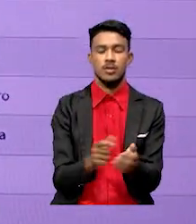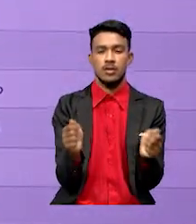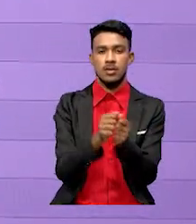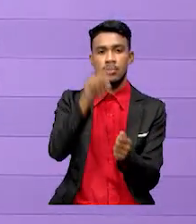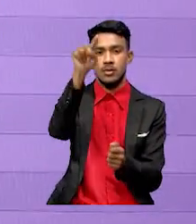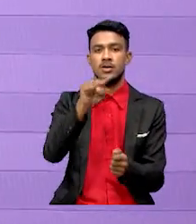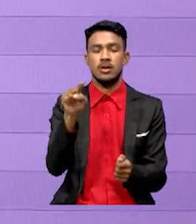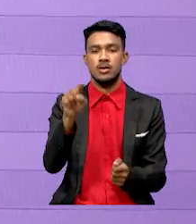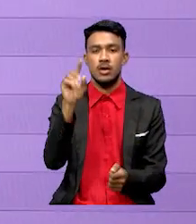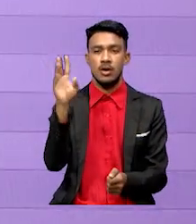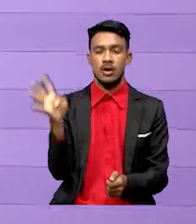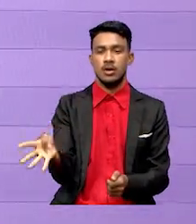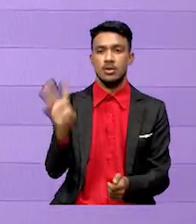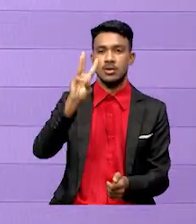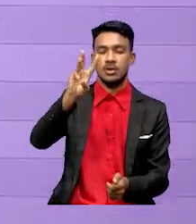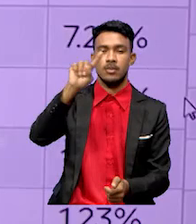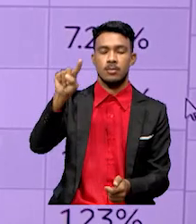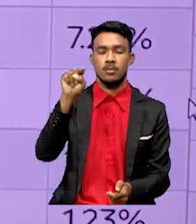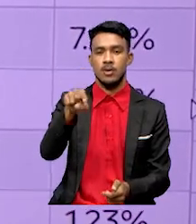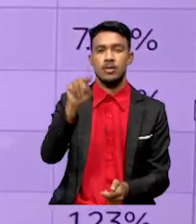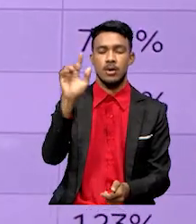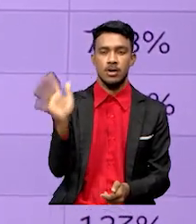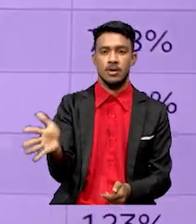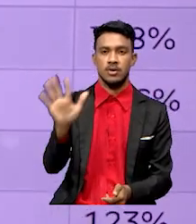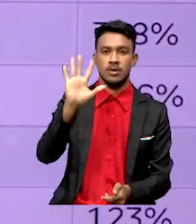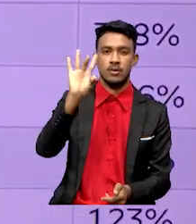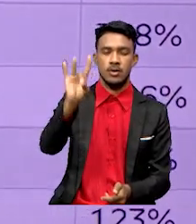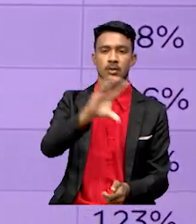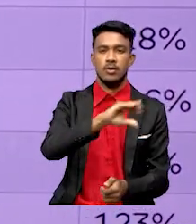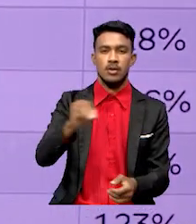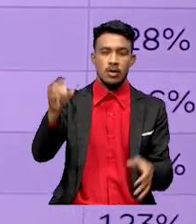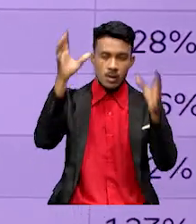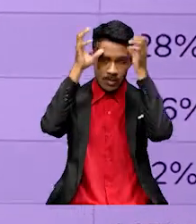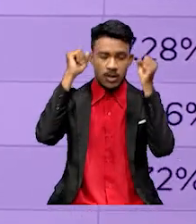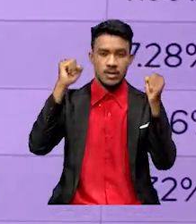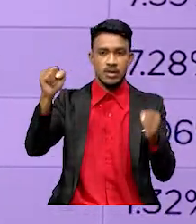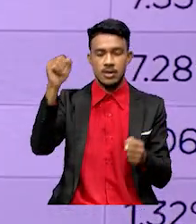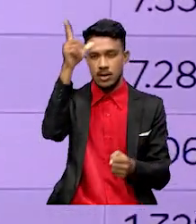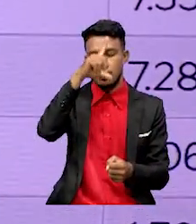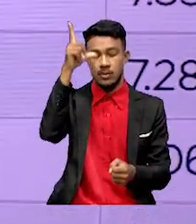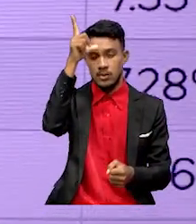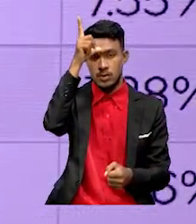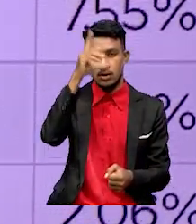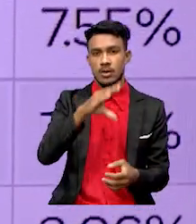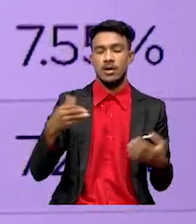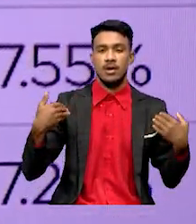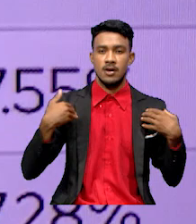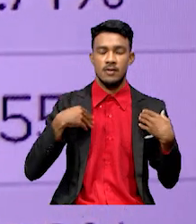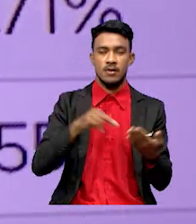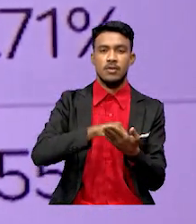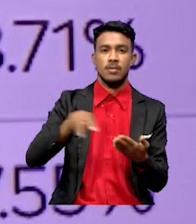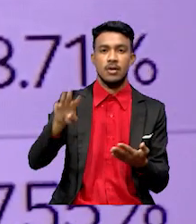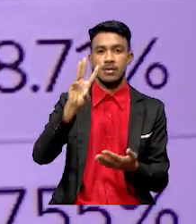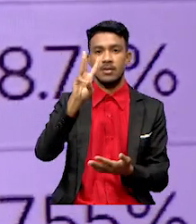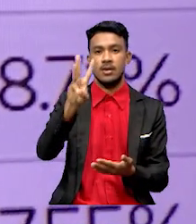porcento hat nulu resing neng pontu lima nulu resing walu, no candidato presidente republika Francisco Guterres Luolo, ho número sorteio